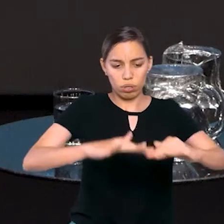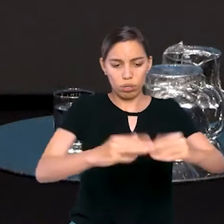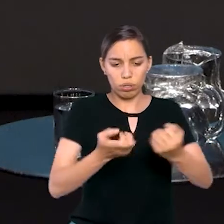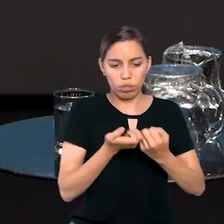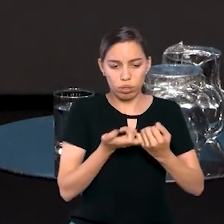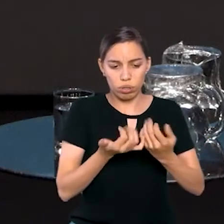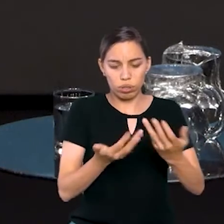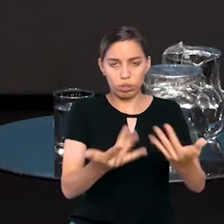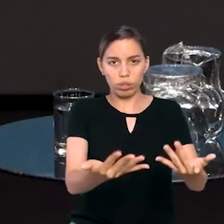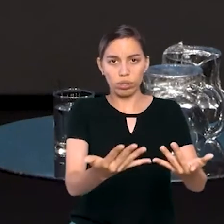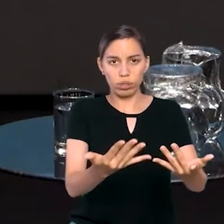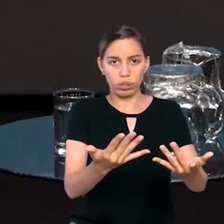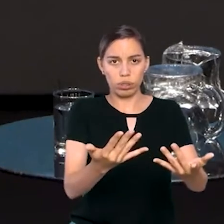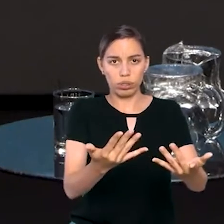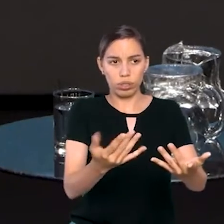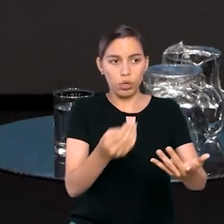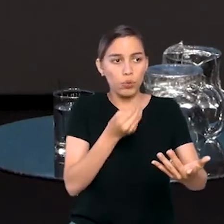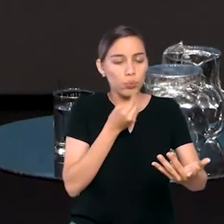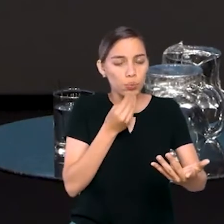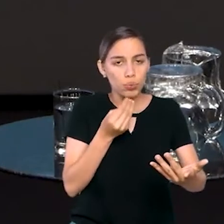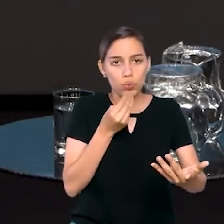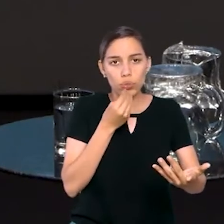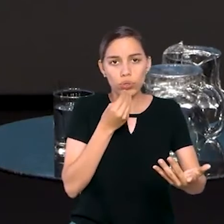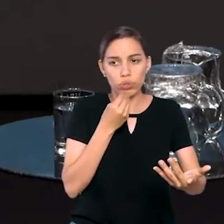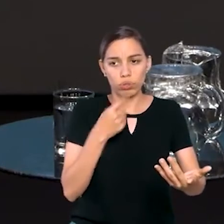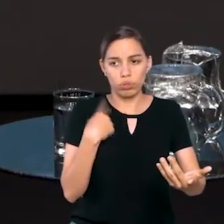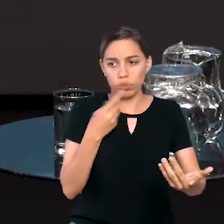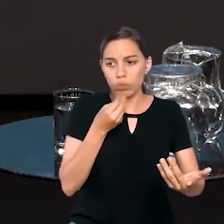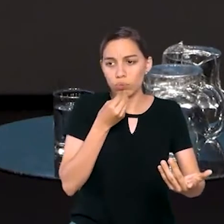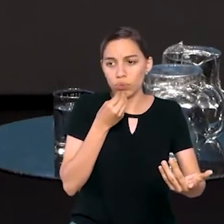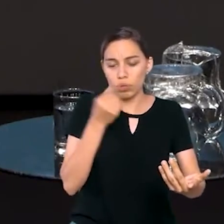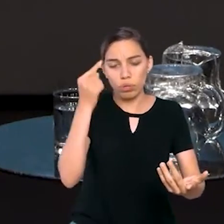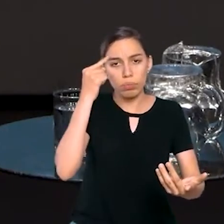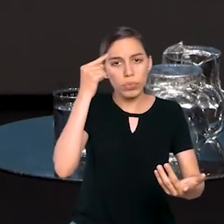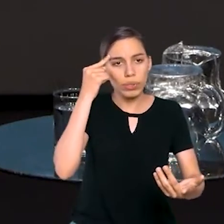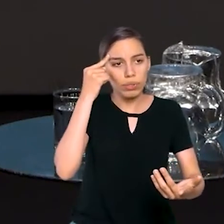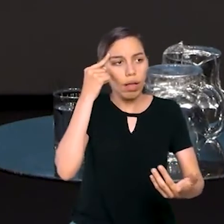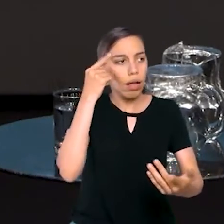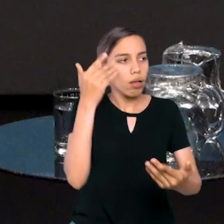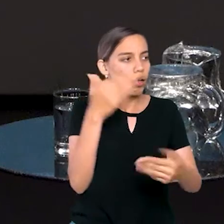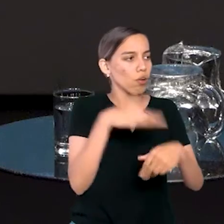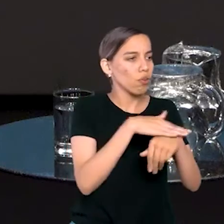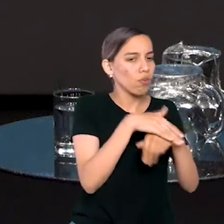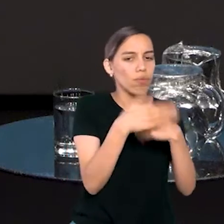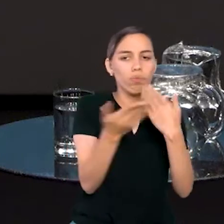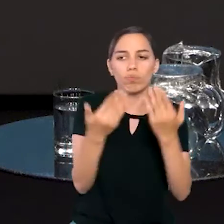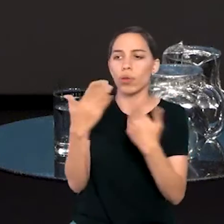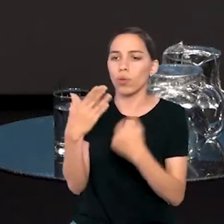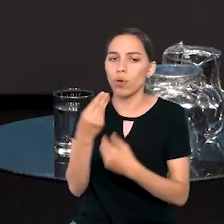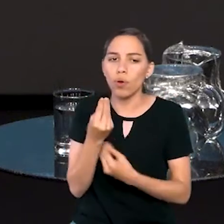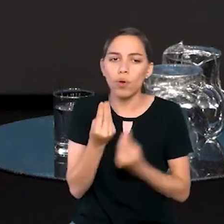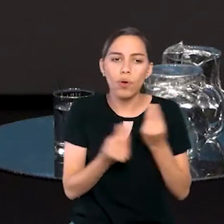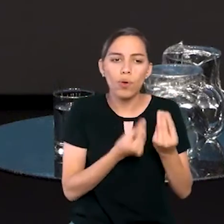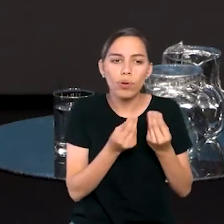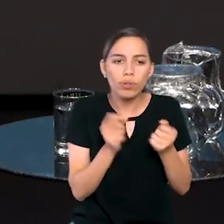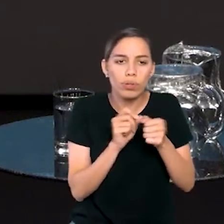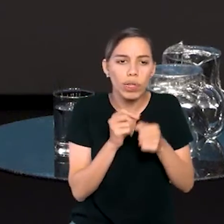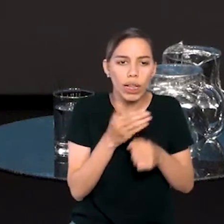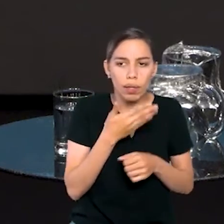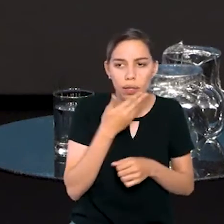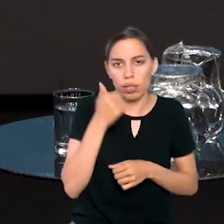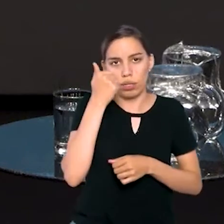nessa comunidade temporária, podíamos pensar, trocar ideias sobre como fazer ficar